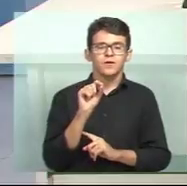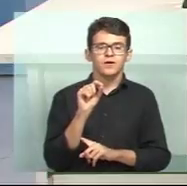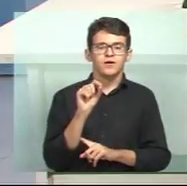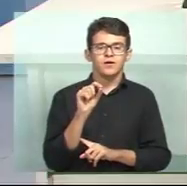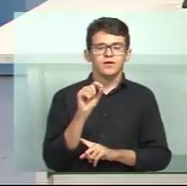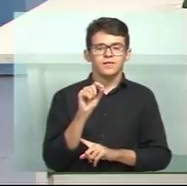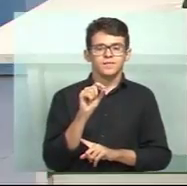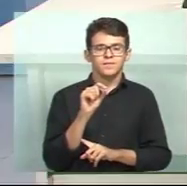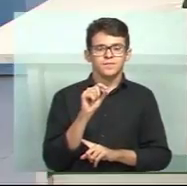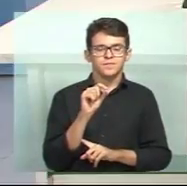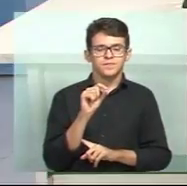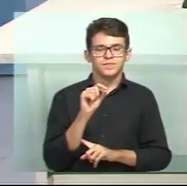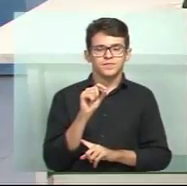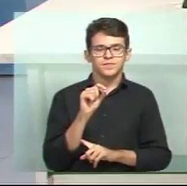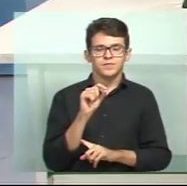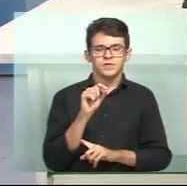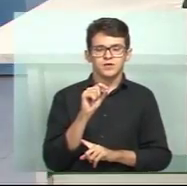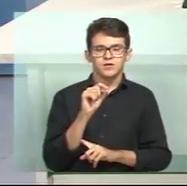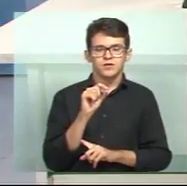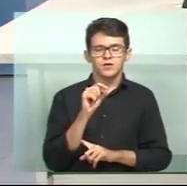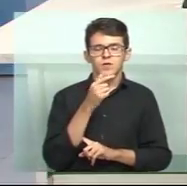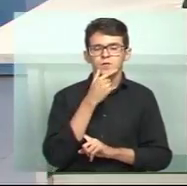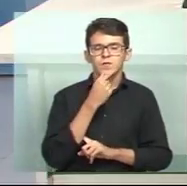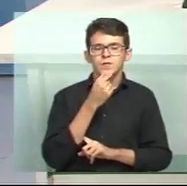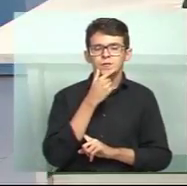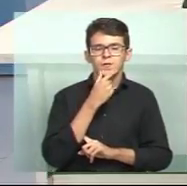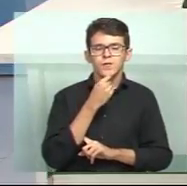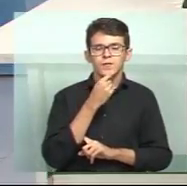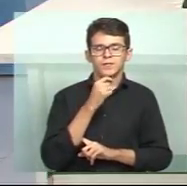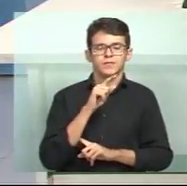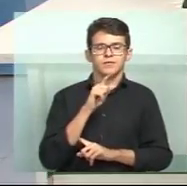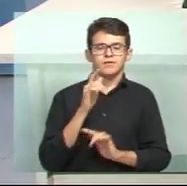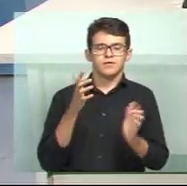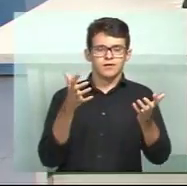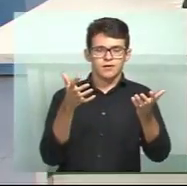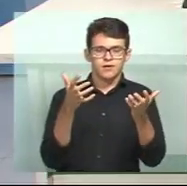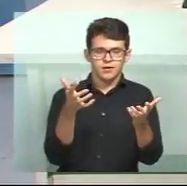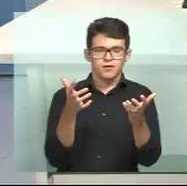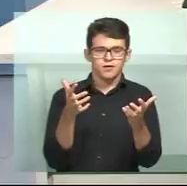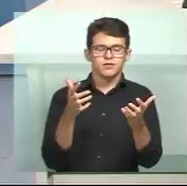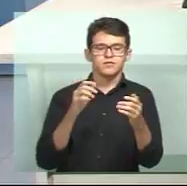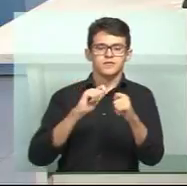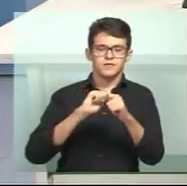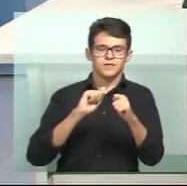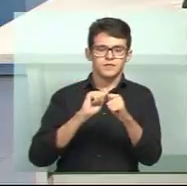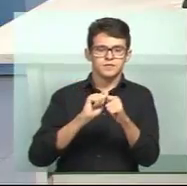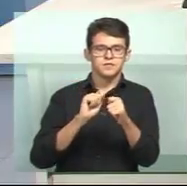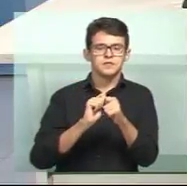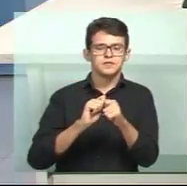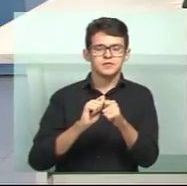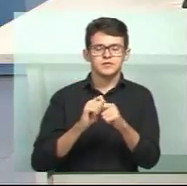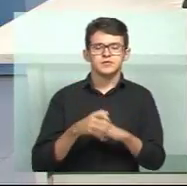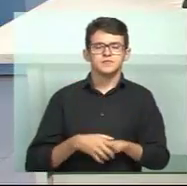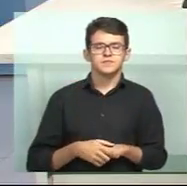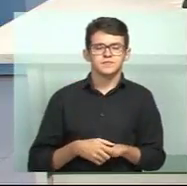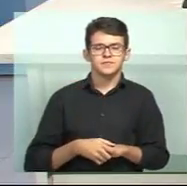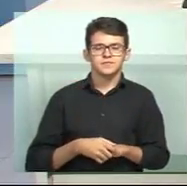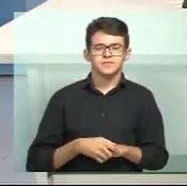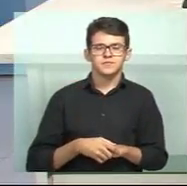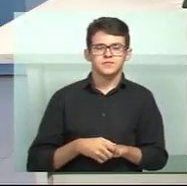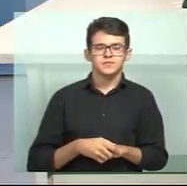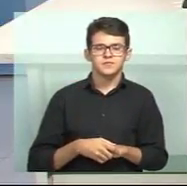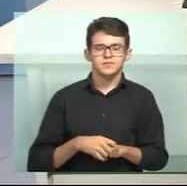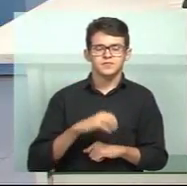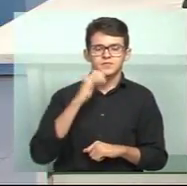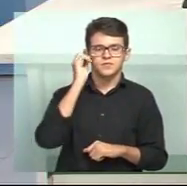botar para 68. Quer Mas dizer, graças a Deus nós já... Ele dá voz, e ele dá voz, Luiz.